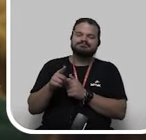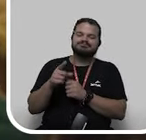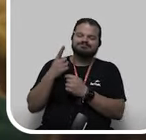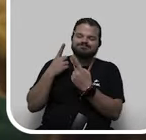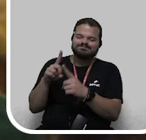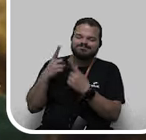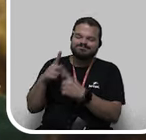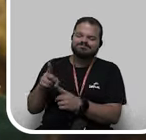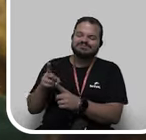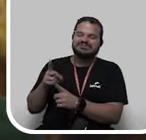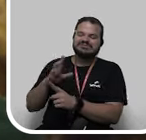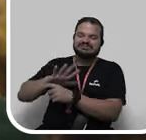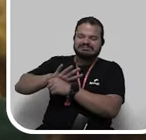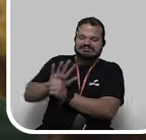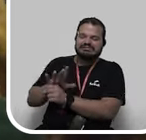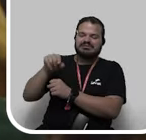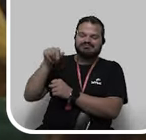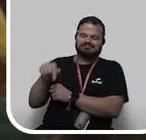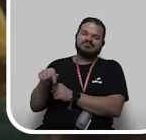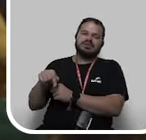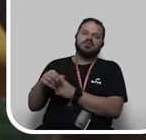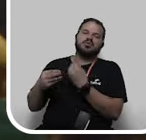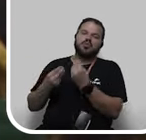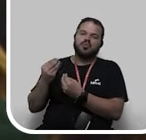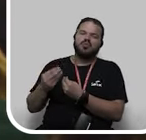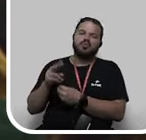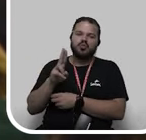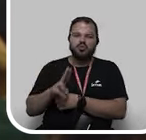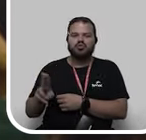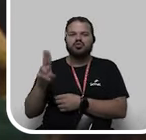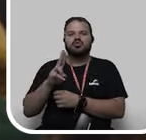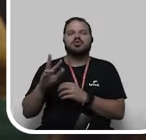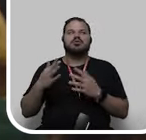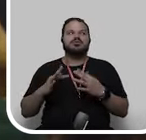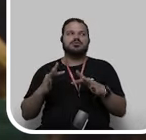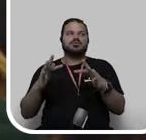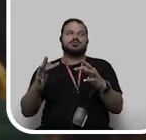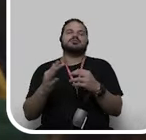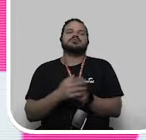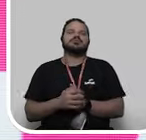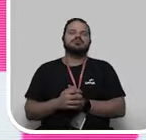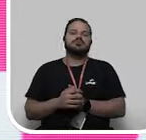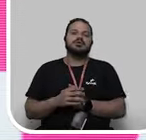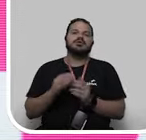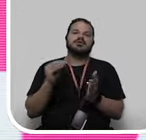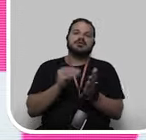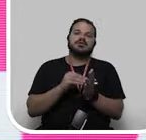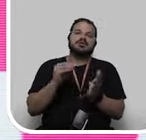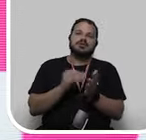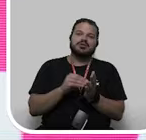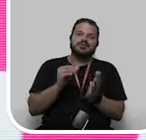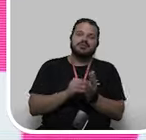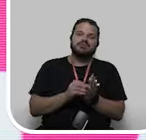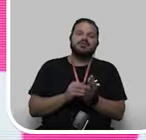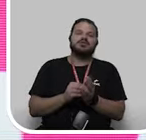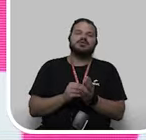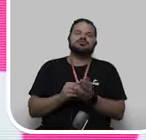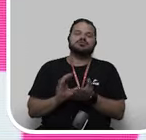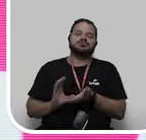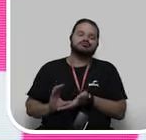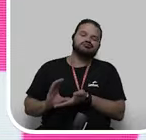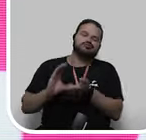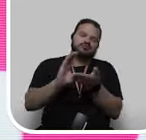explorando fragilidades da gente como usuários de tecnologia, da falta de investimento de algumas empresas ou, né,